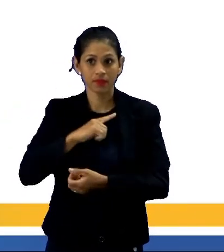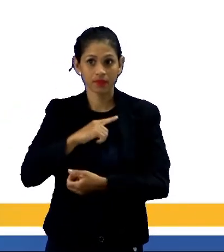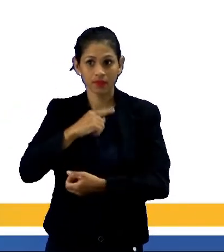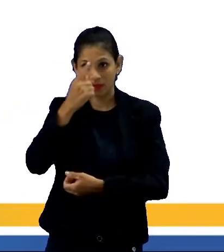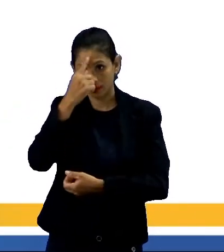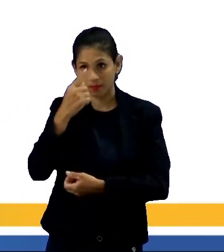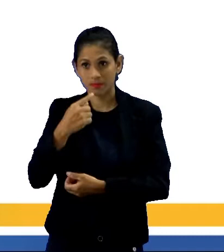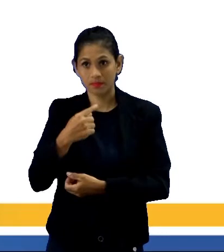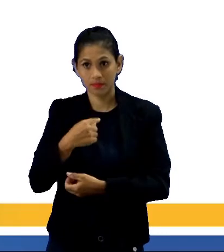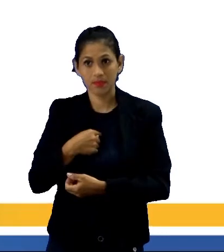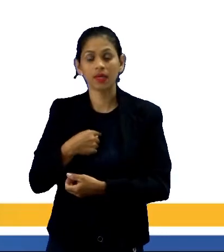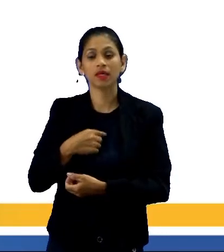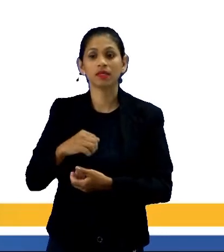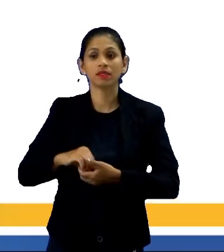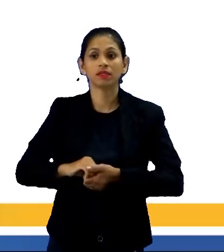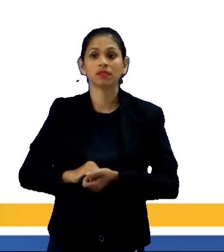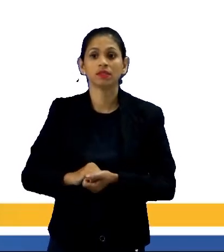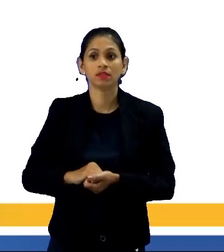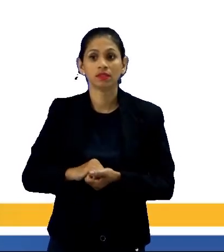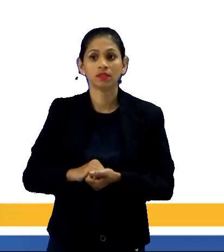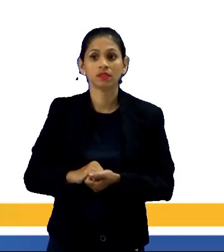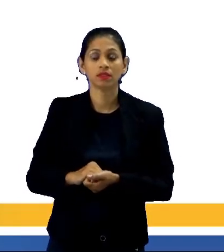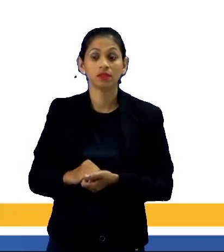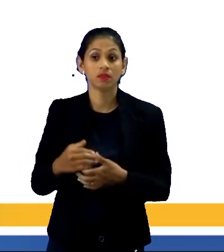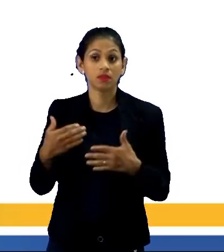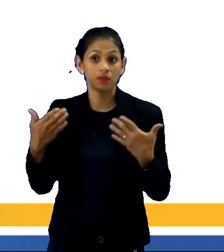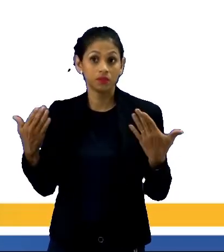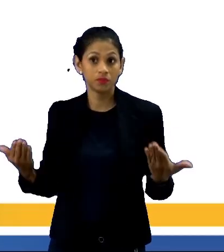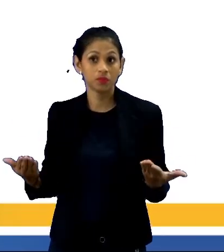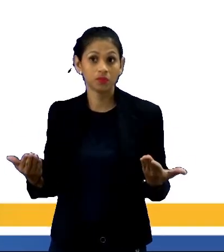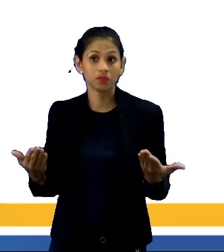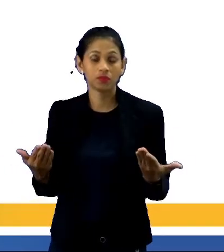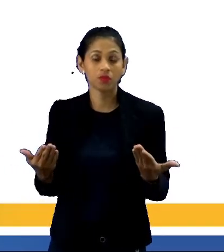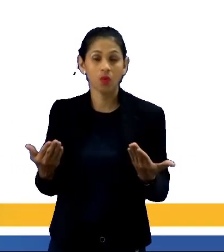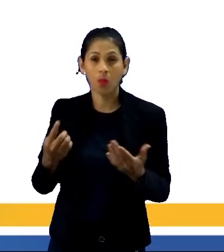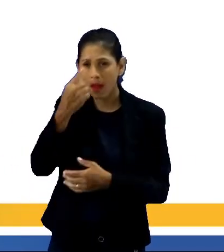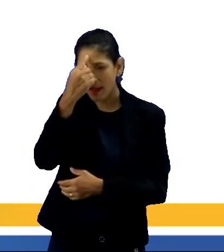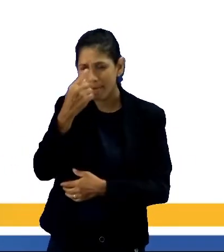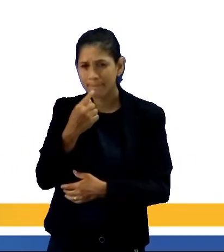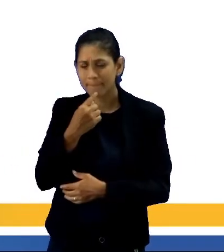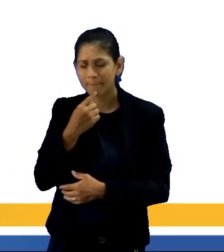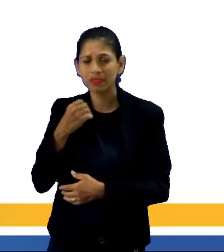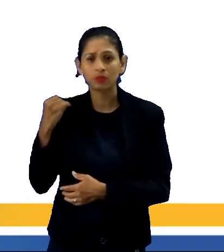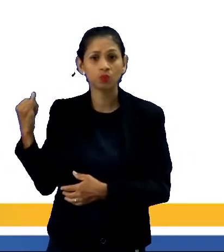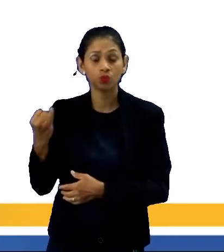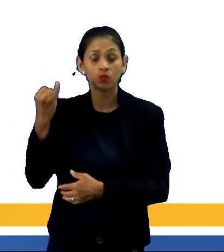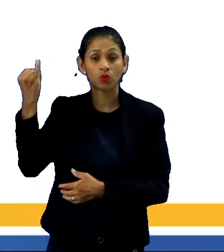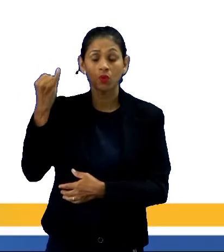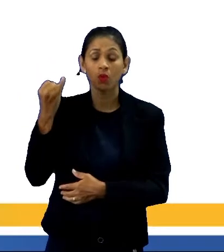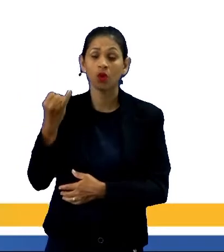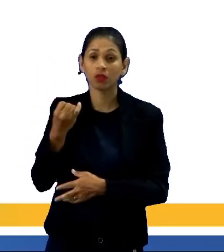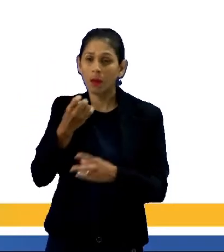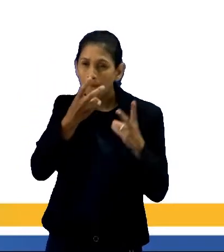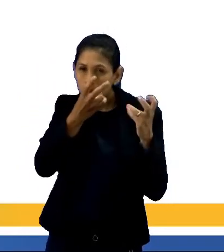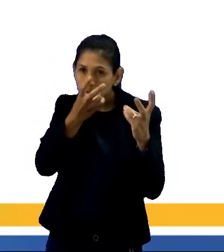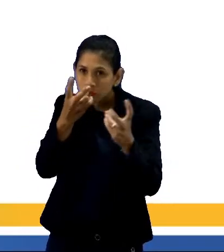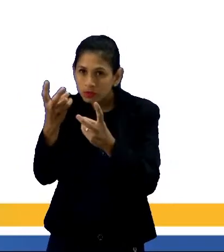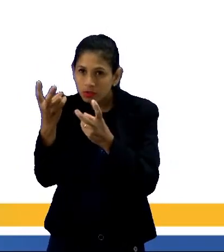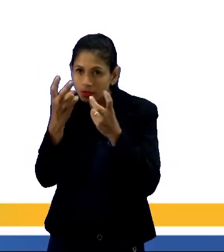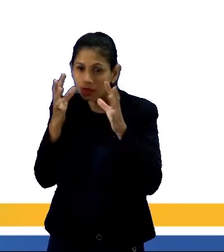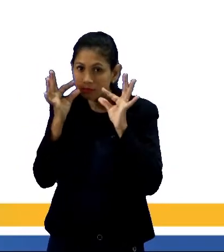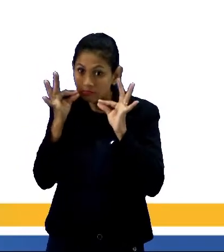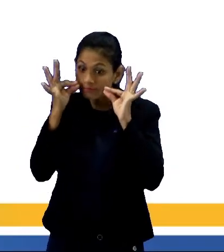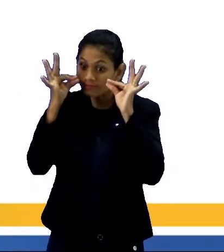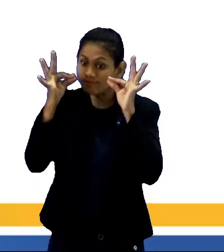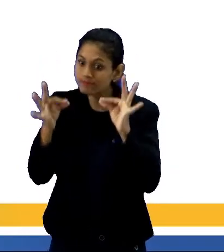nos textos publicitários, que geralmente não costumam faltar, porque as pessoas elas são muito visuais. Então, a imagem